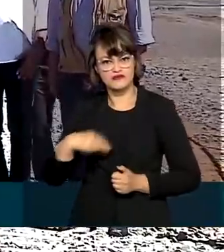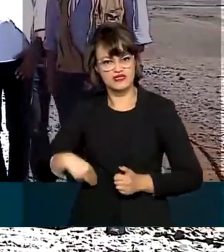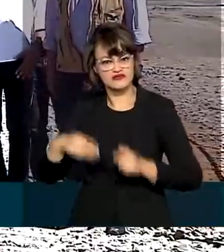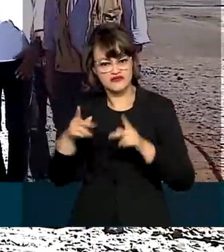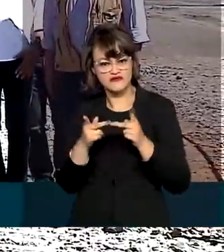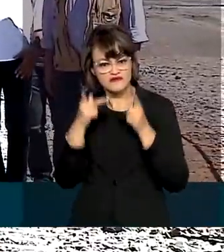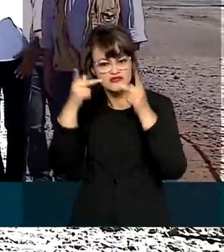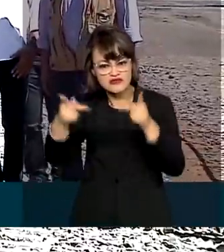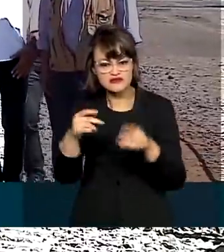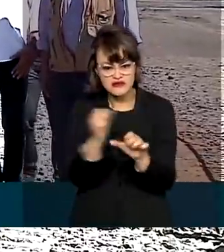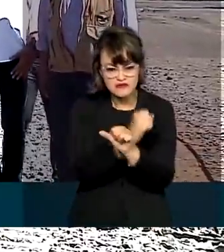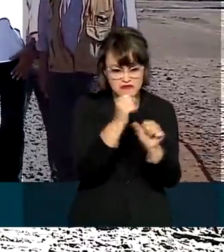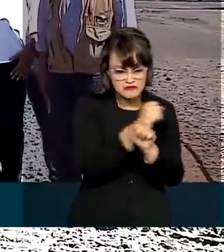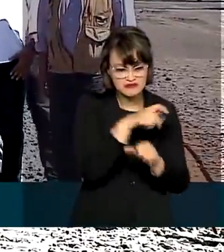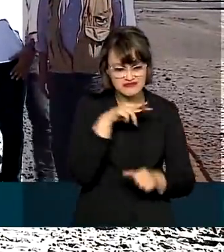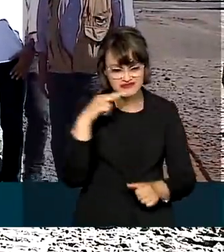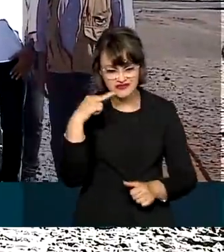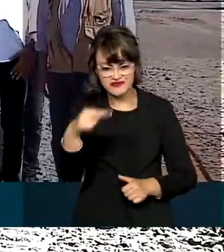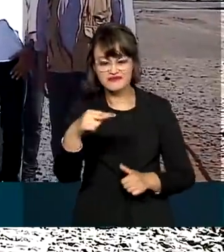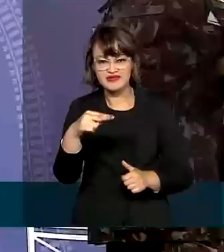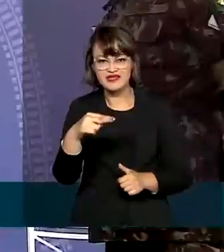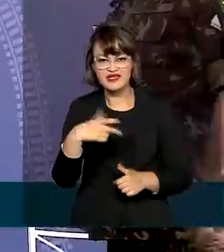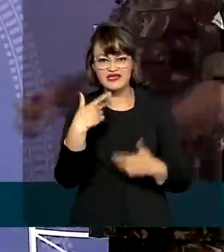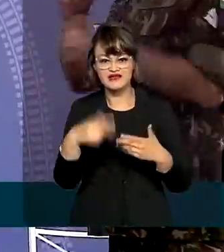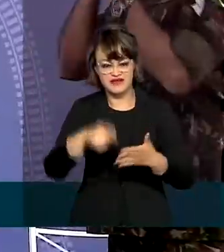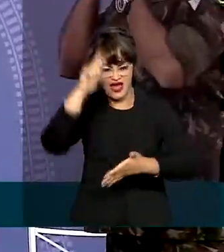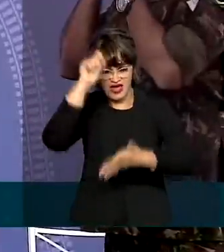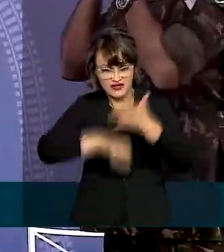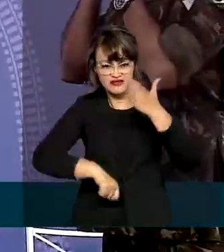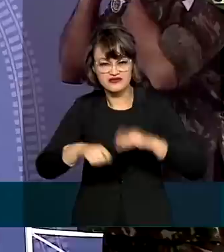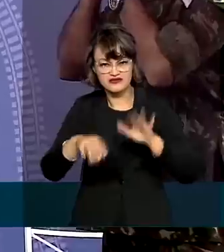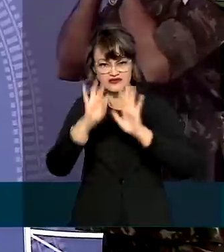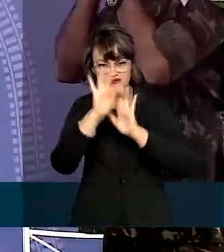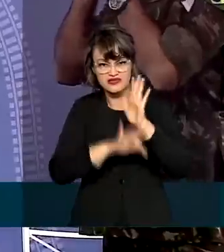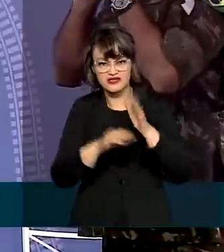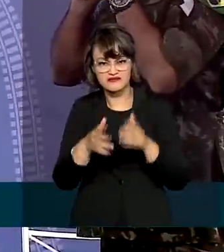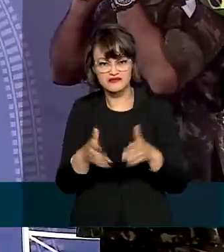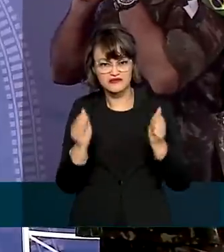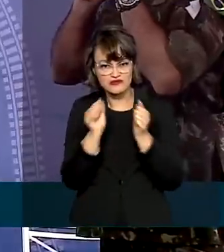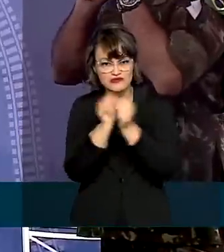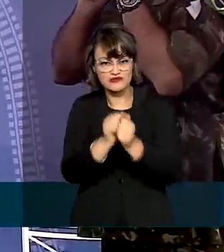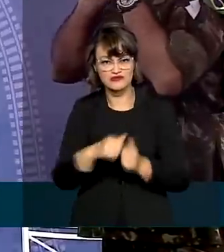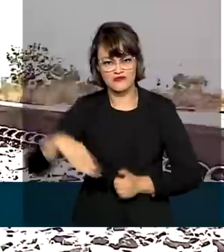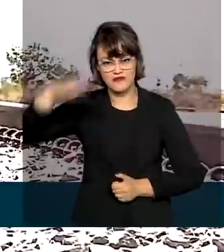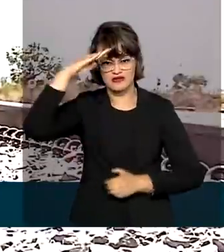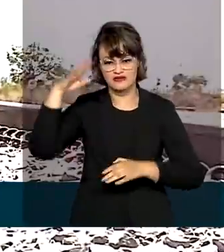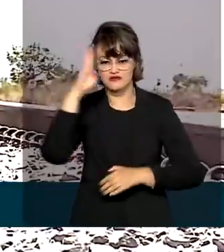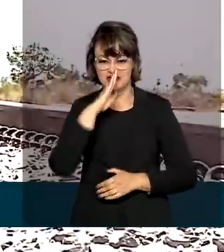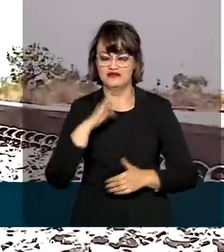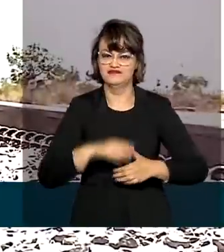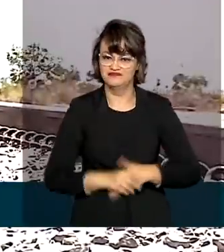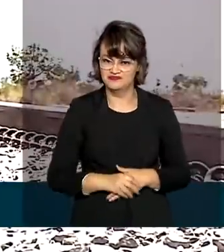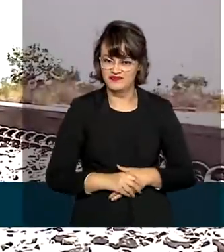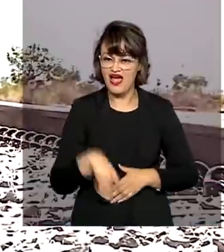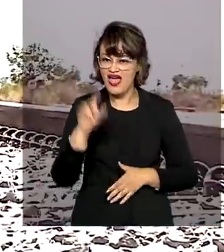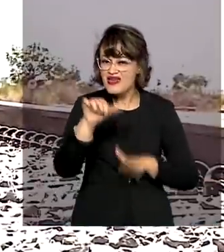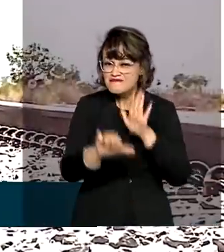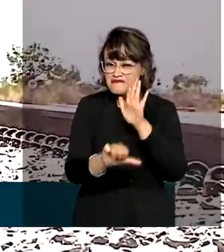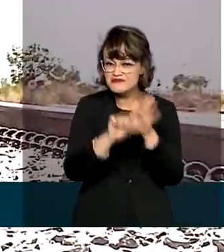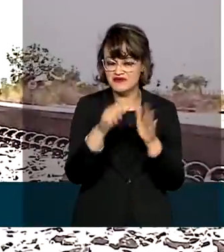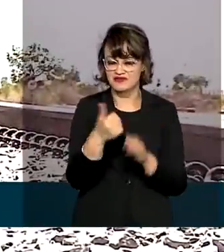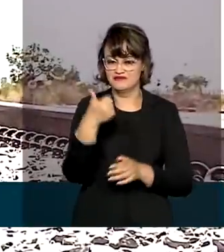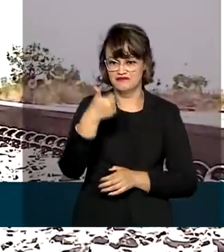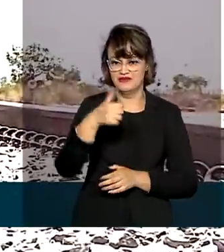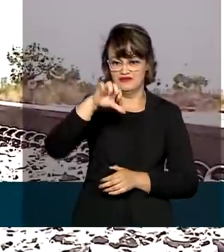visitaram as obras e participaram da cerimônia de assinatura do termo de parceria com o Exército Brasileiro. É a primeira vez desde